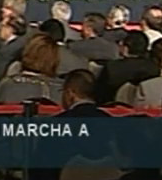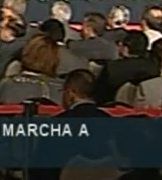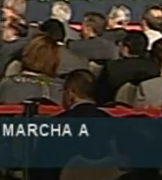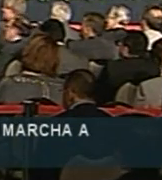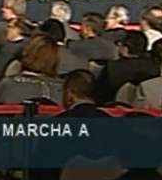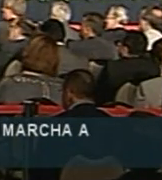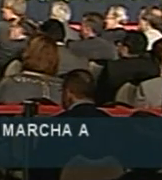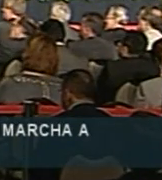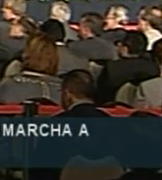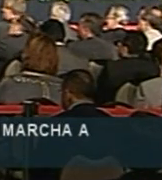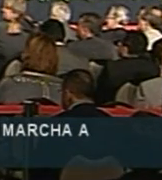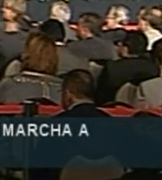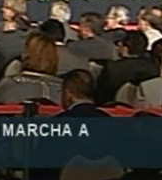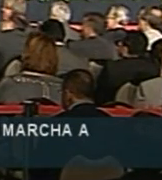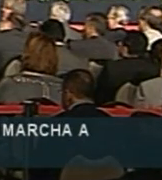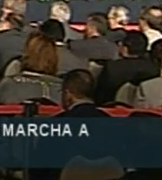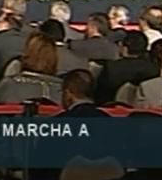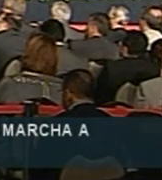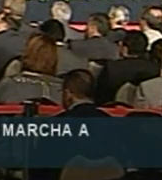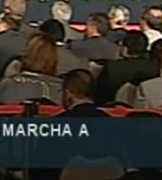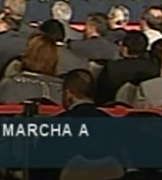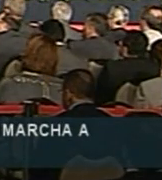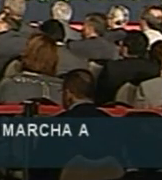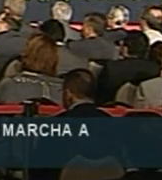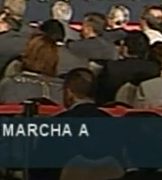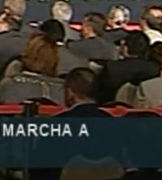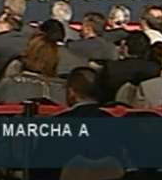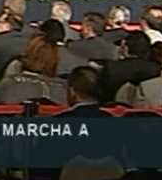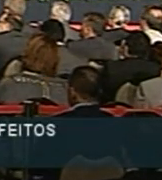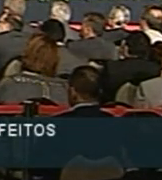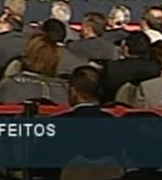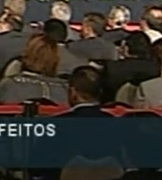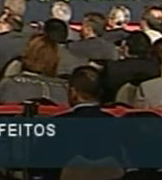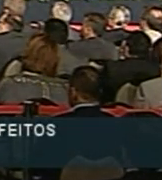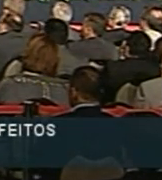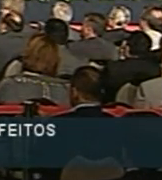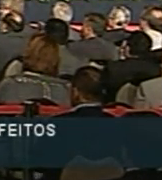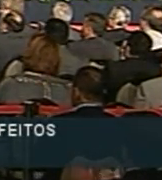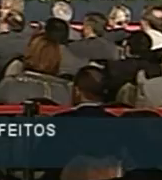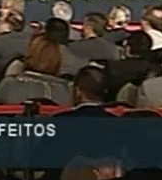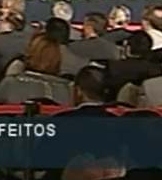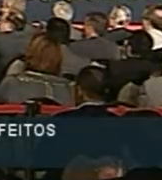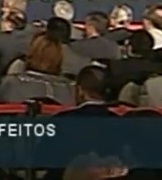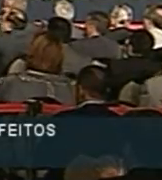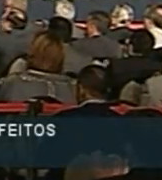senhoras e senhores, com a palavra a senhora Presidenta da República, Dilma Rousseff.